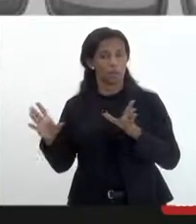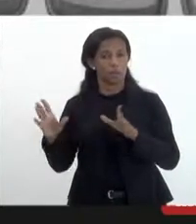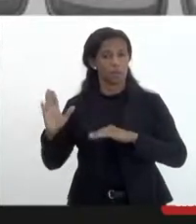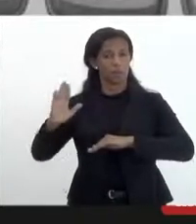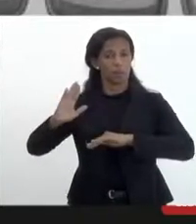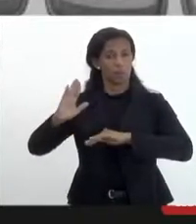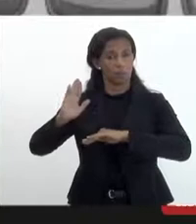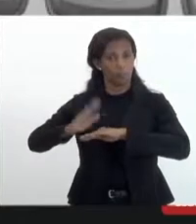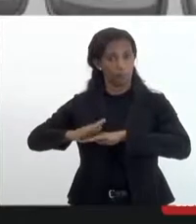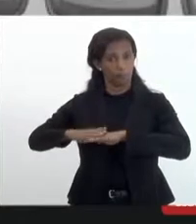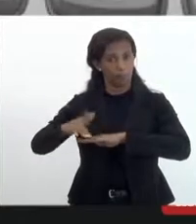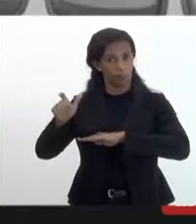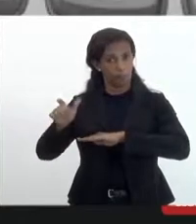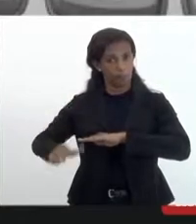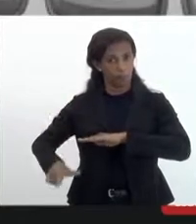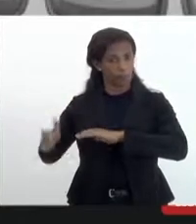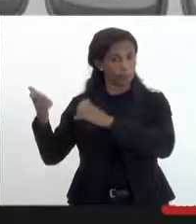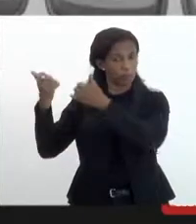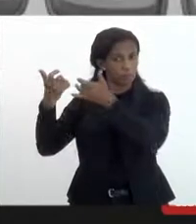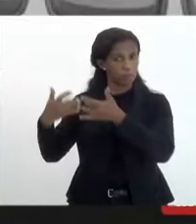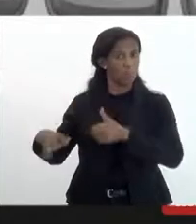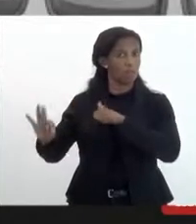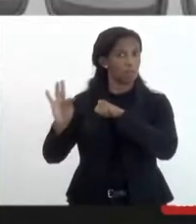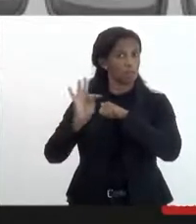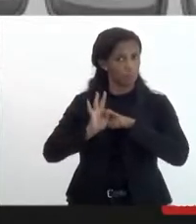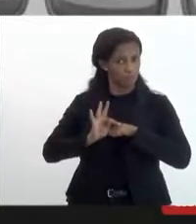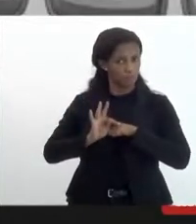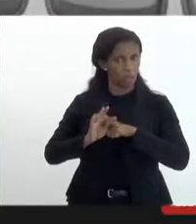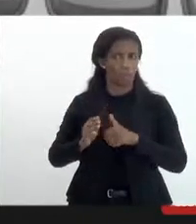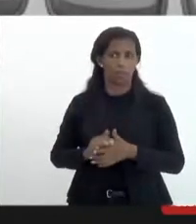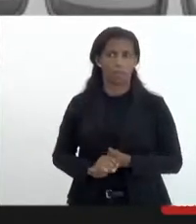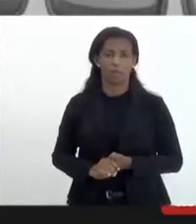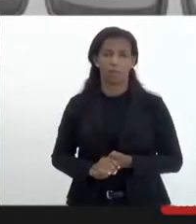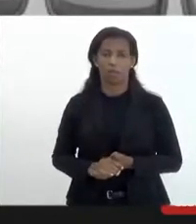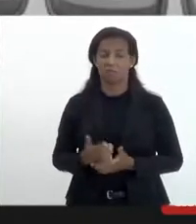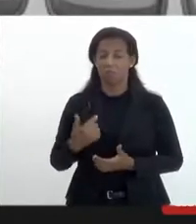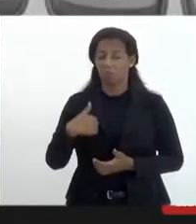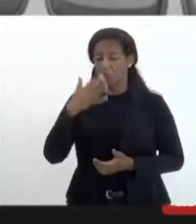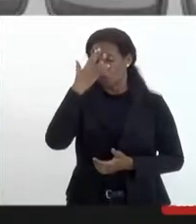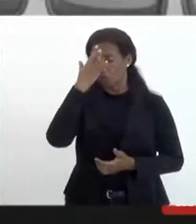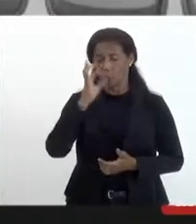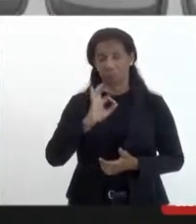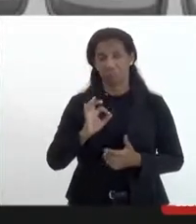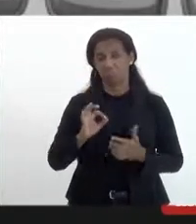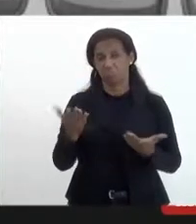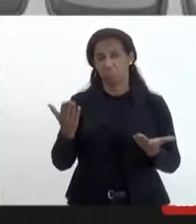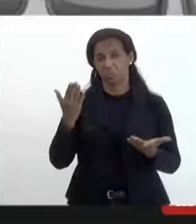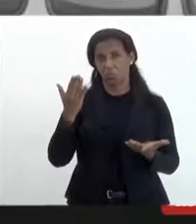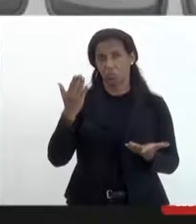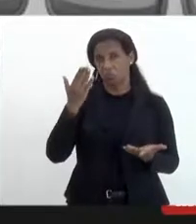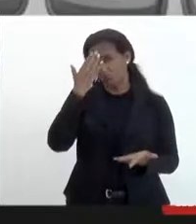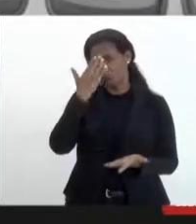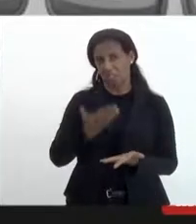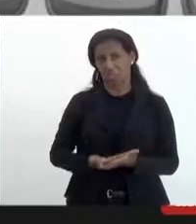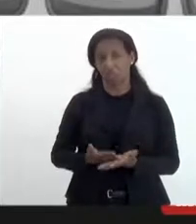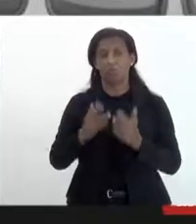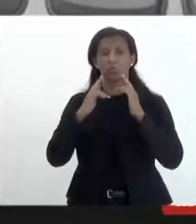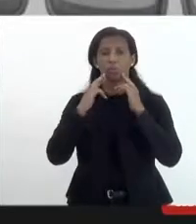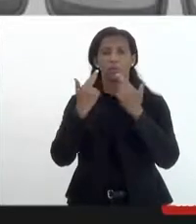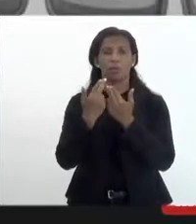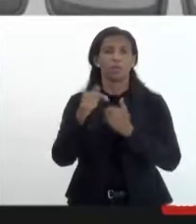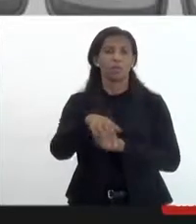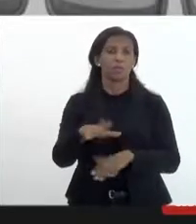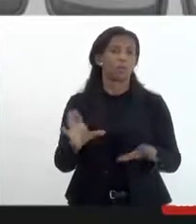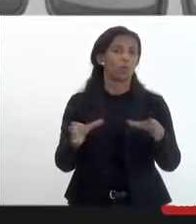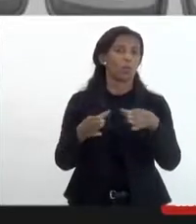competente, baseada, como eu disse, nas justificativas técnicas. Então, não acredito que, numa reunião desta comissão,